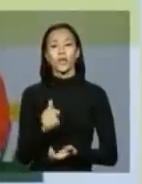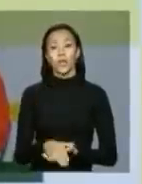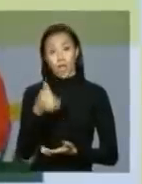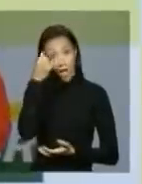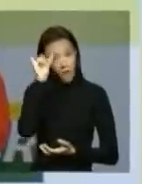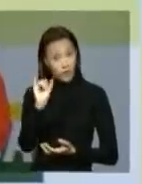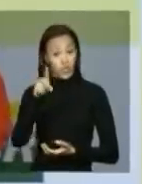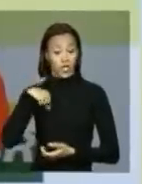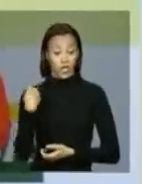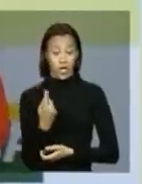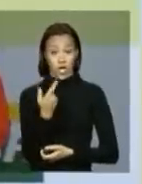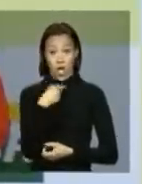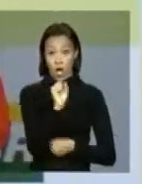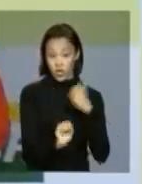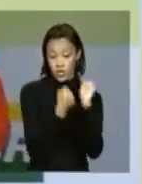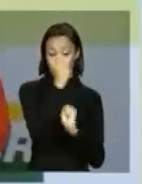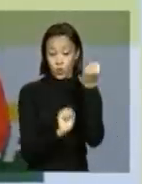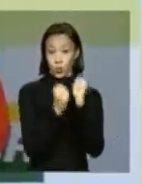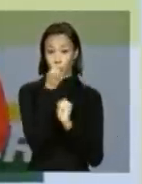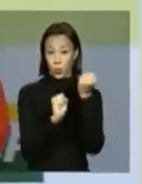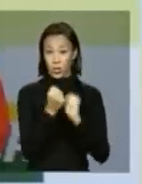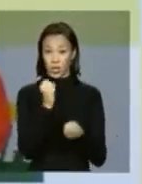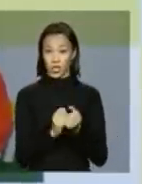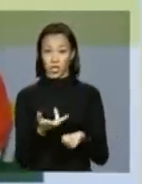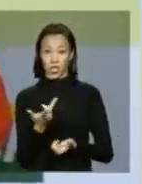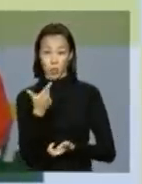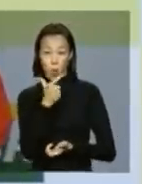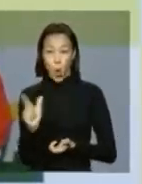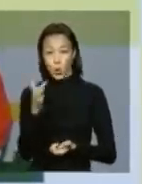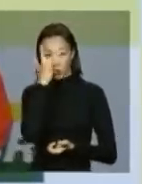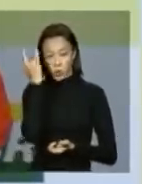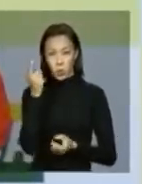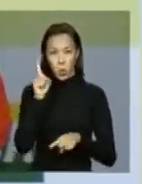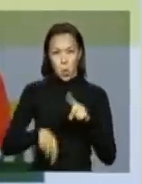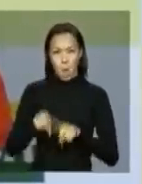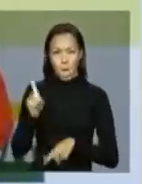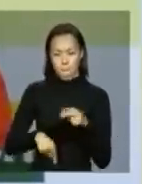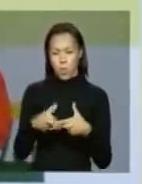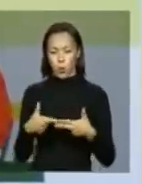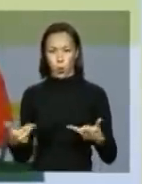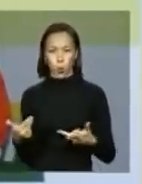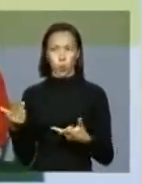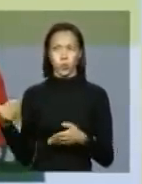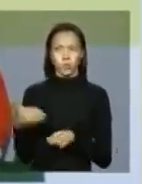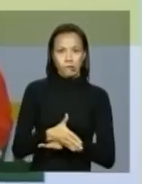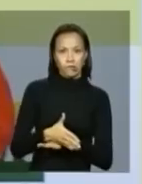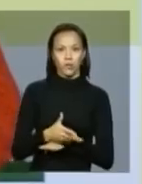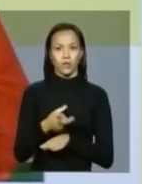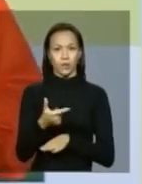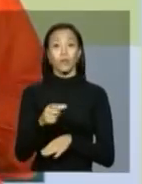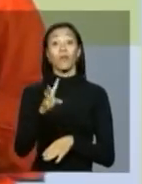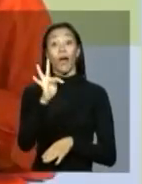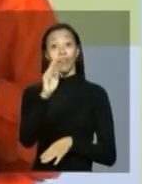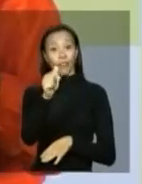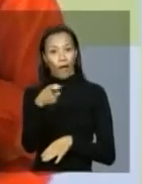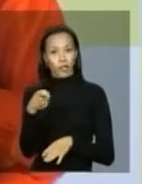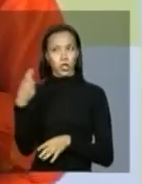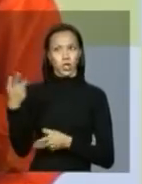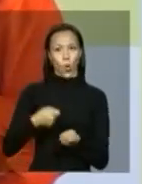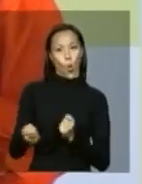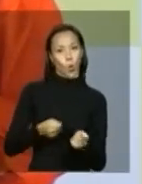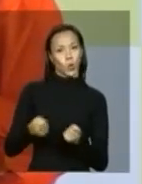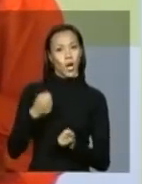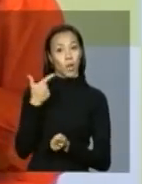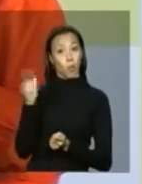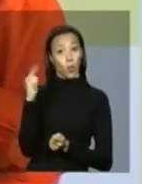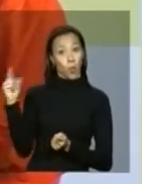que a nossa indústria seja sucateada por produtos com taxas de câmbio manipuladas